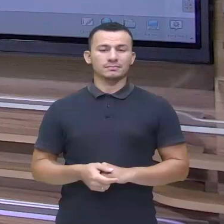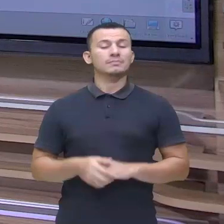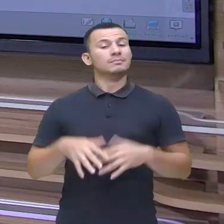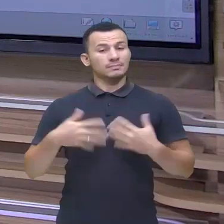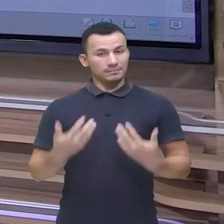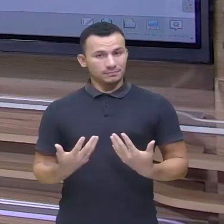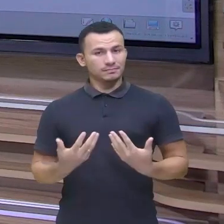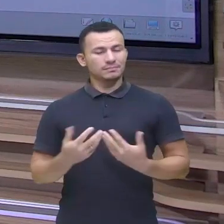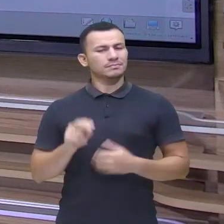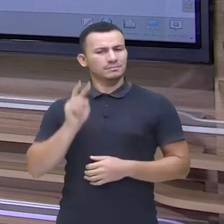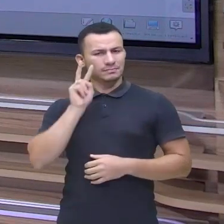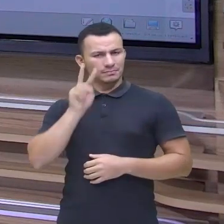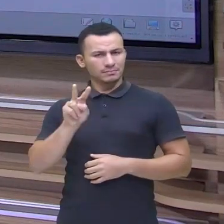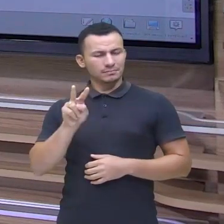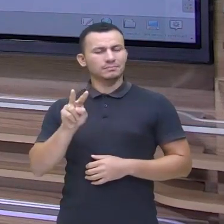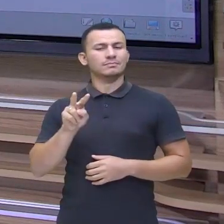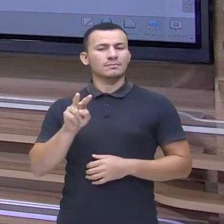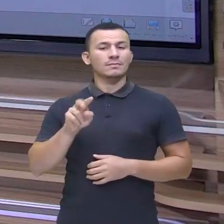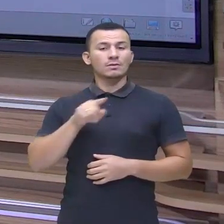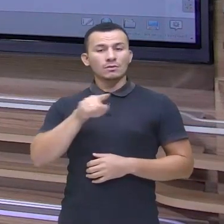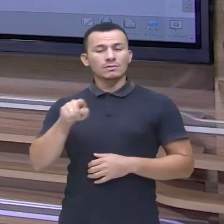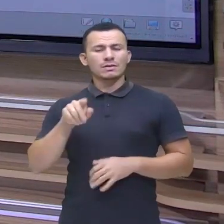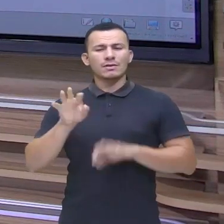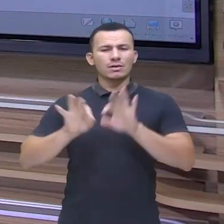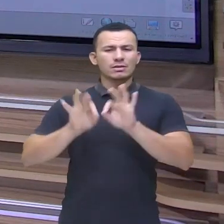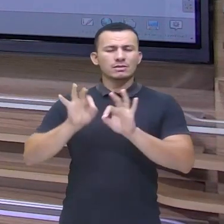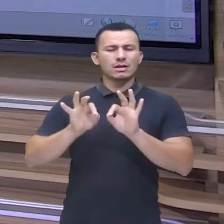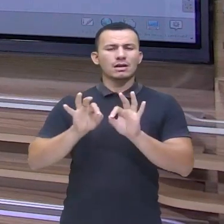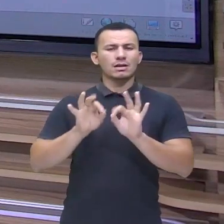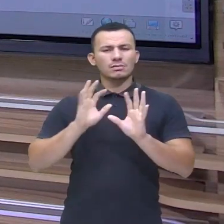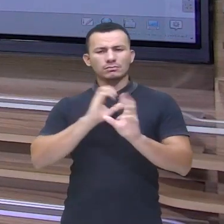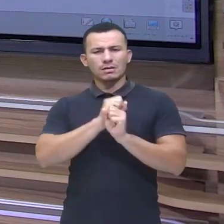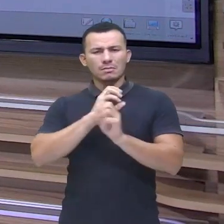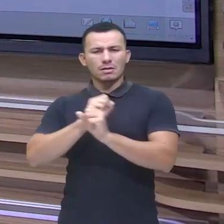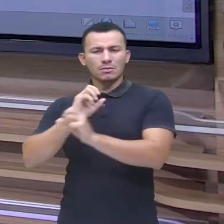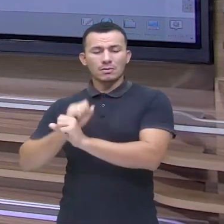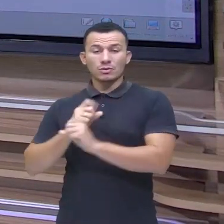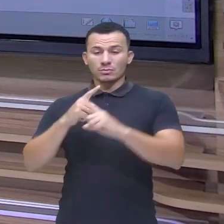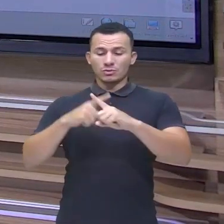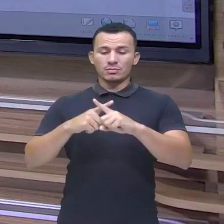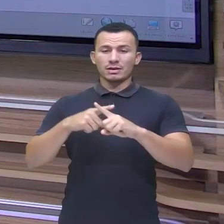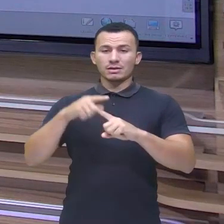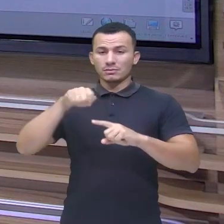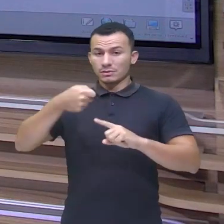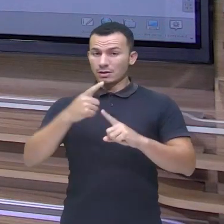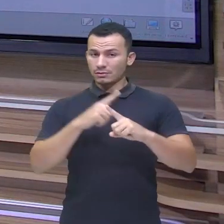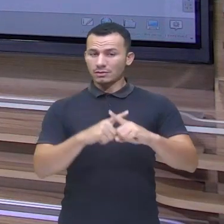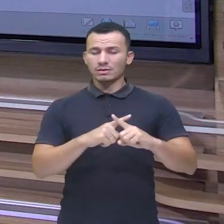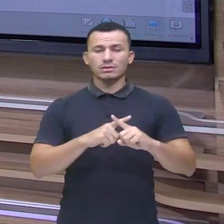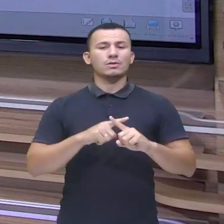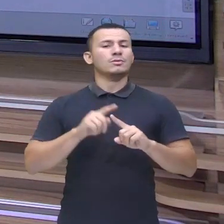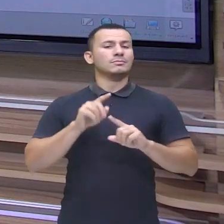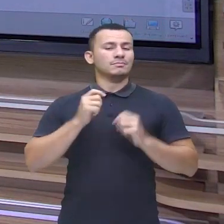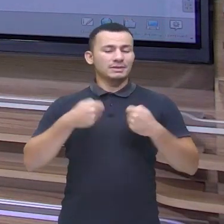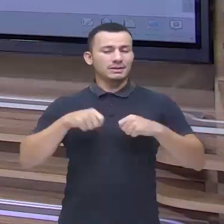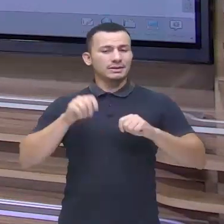Então, quando você vai fazer essas contas de multiplicação, você tem que tomar um pouquinho de cuidado, tá certo? Por quê? Porque você tem